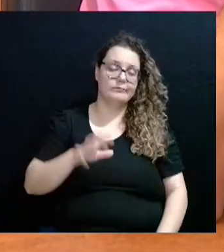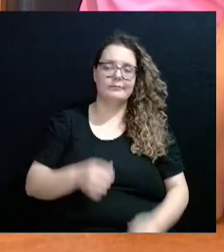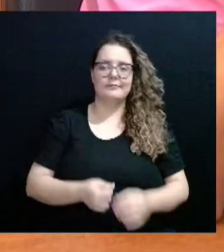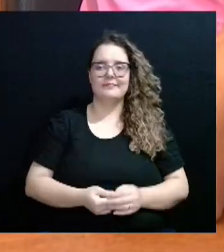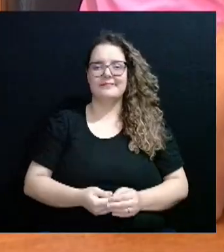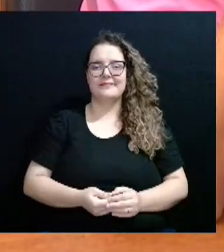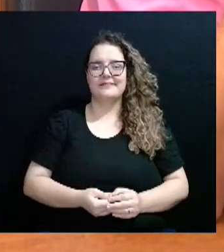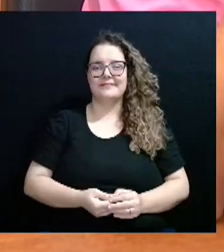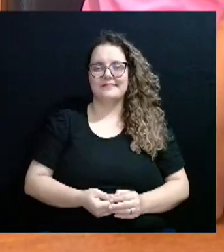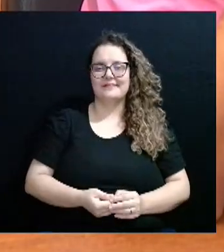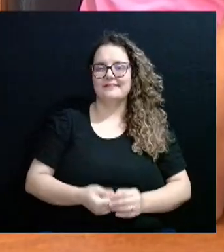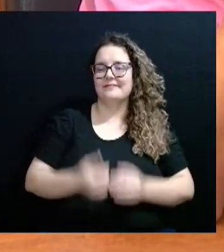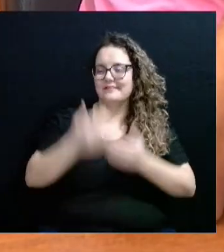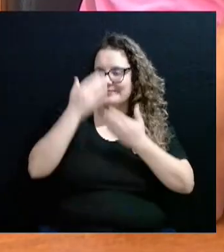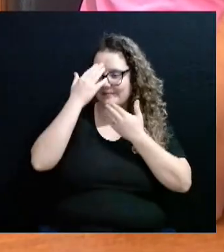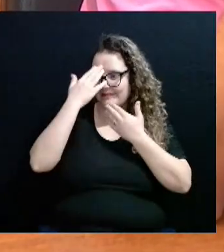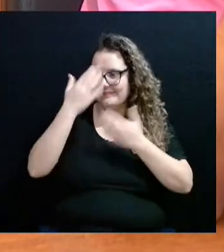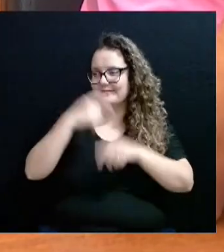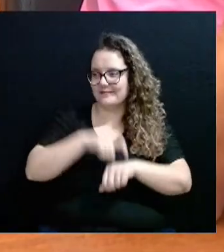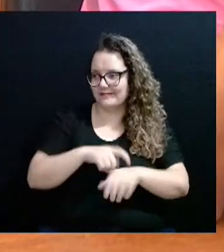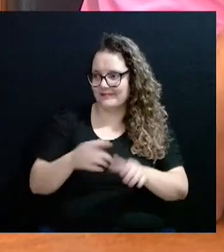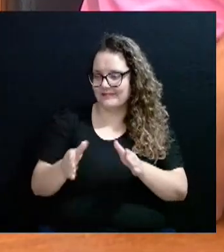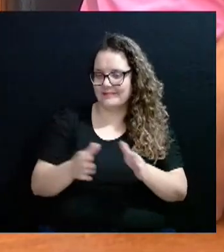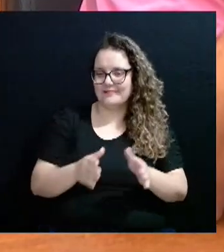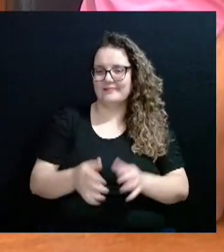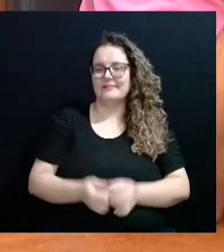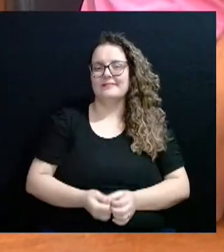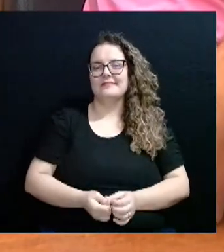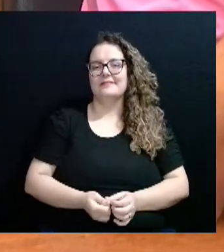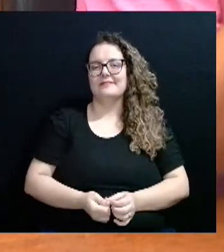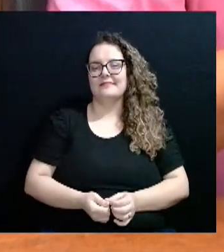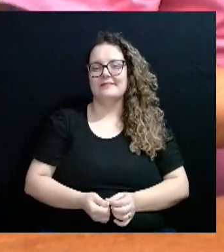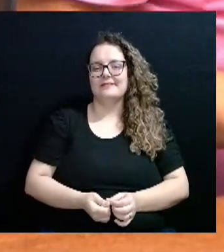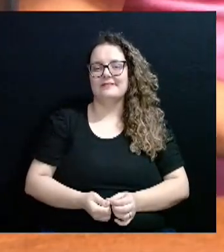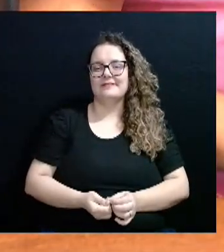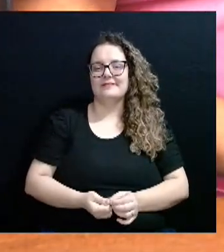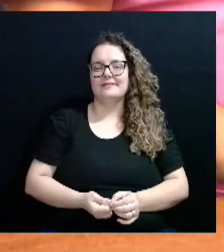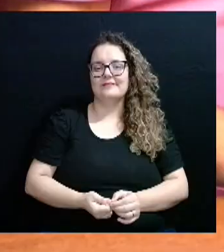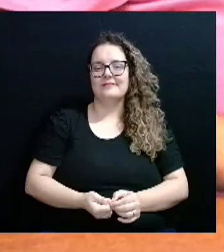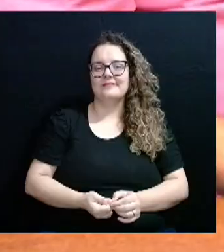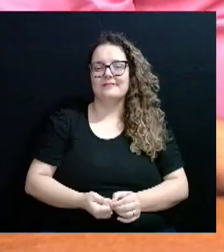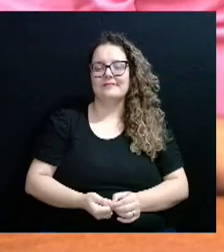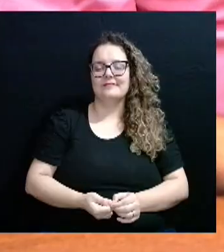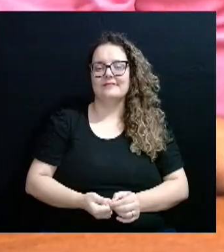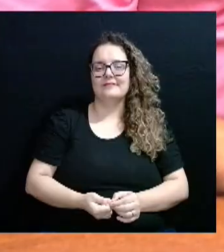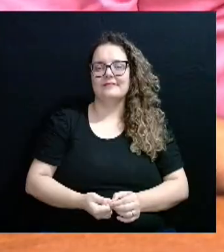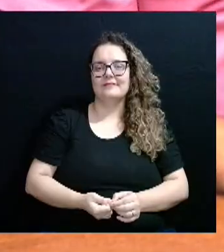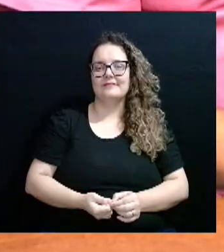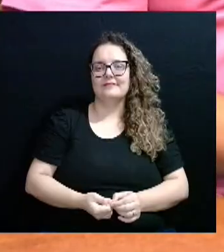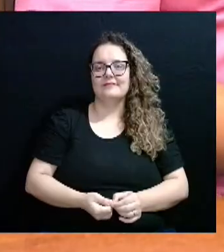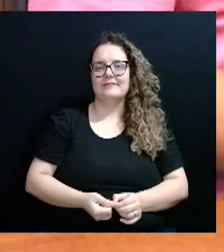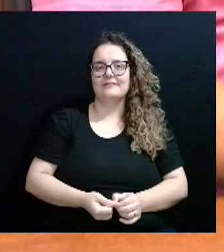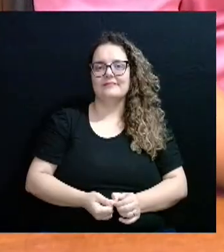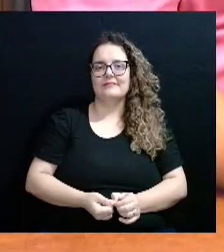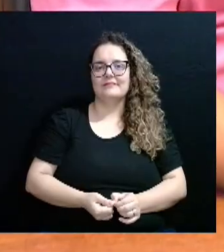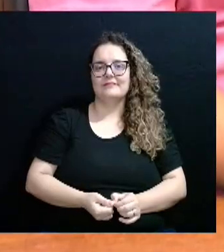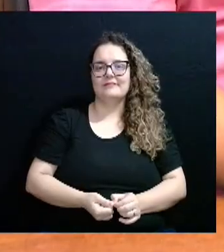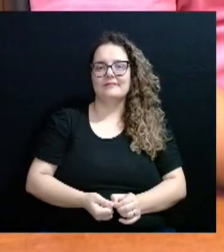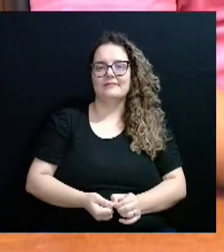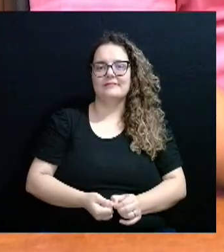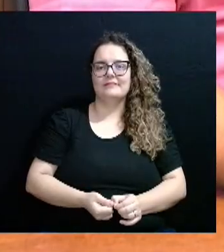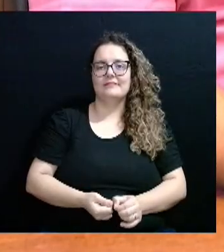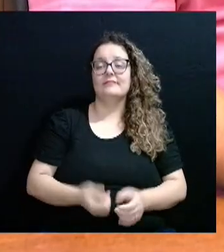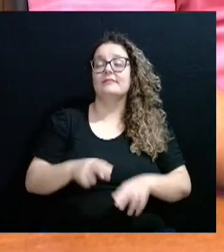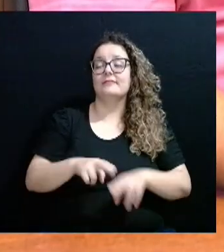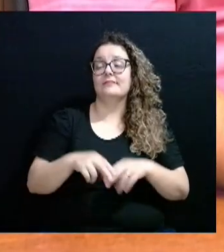bastante esse momento e por isso que nós estamos lançando hoje essa frente parlamentar.